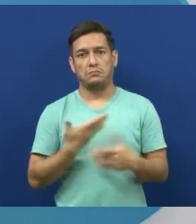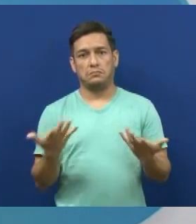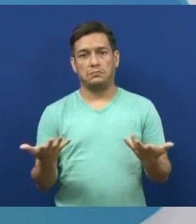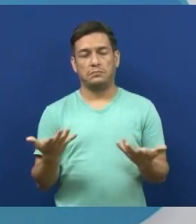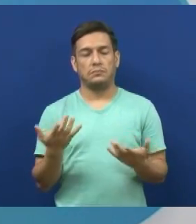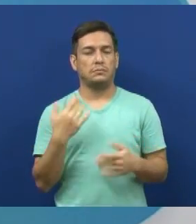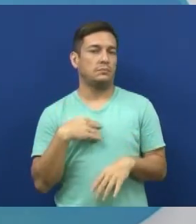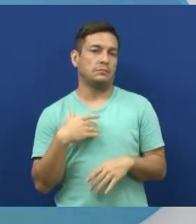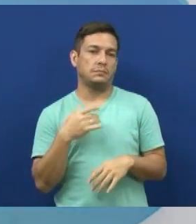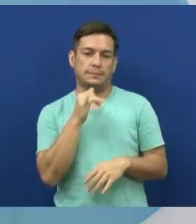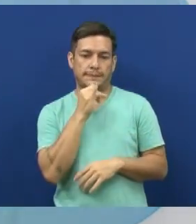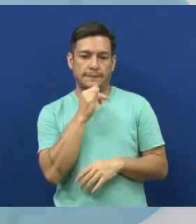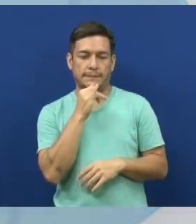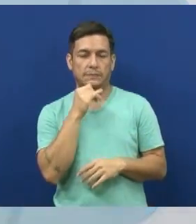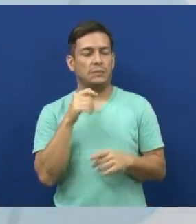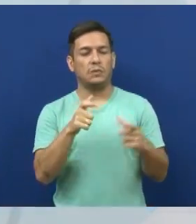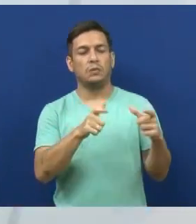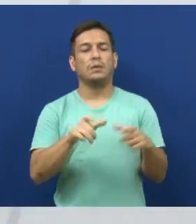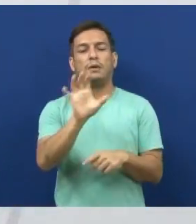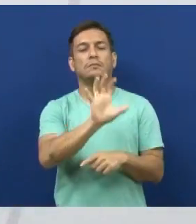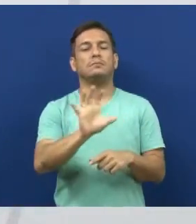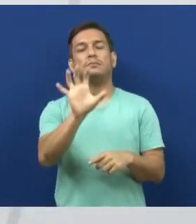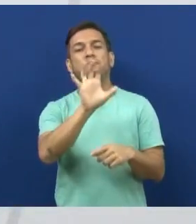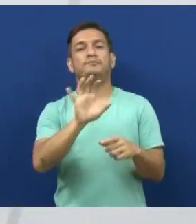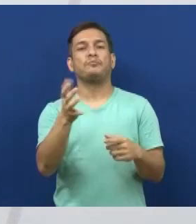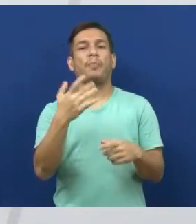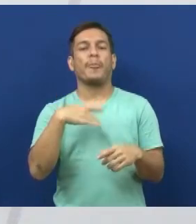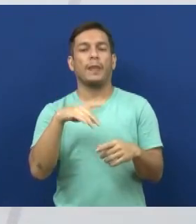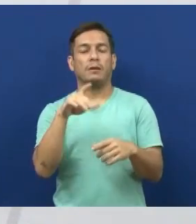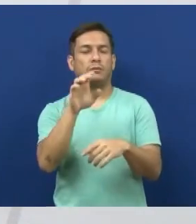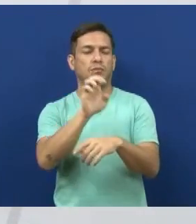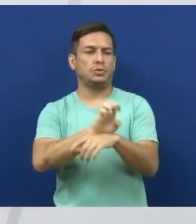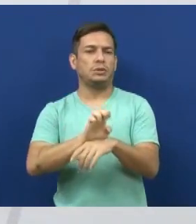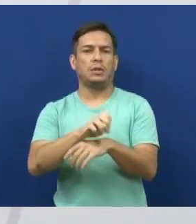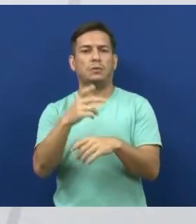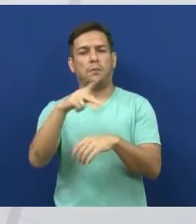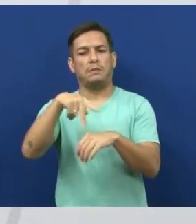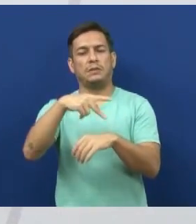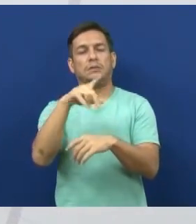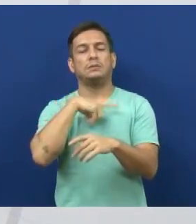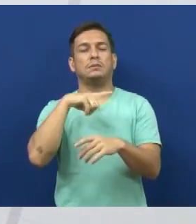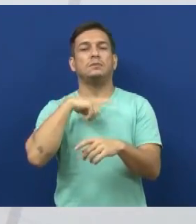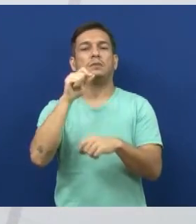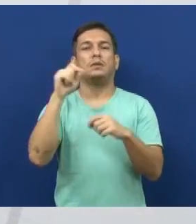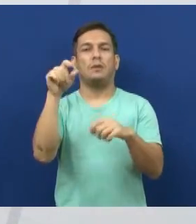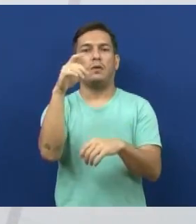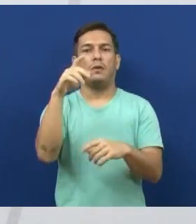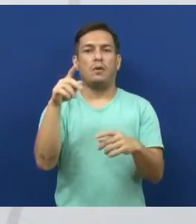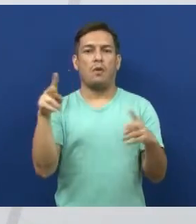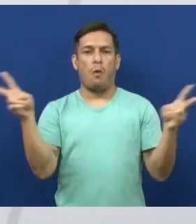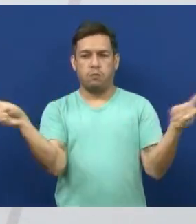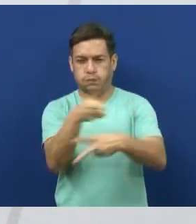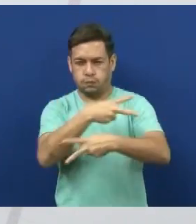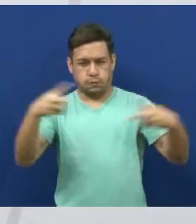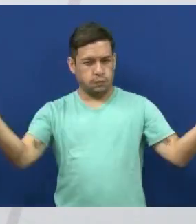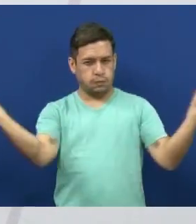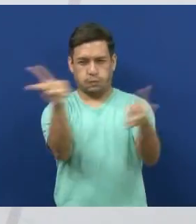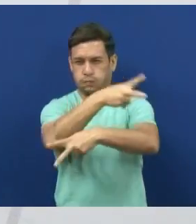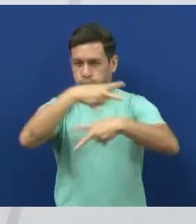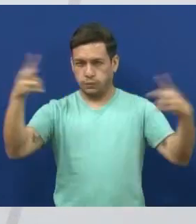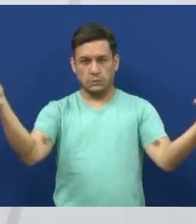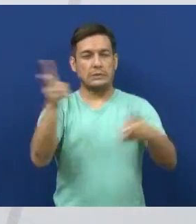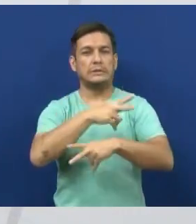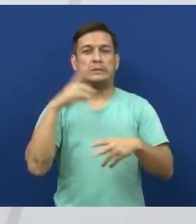De repente, numa determinada região, você tem um tornado, né? um movimento de ventos muito rápidos